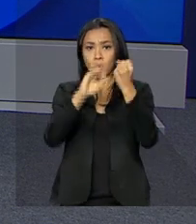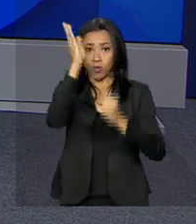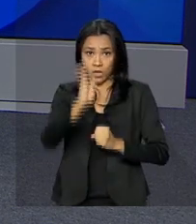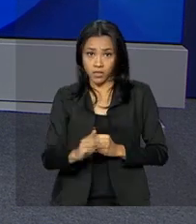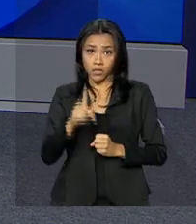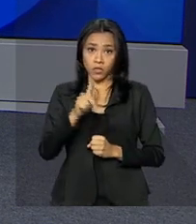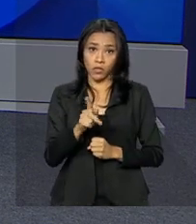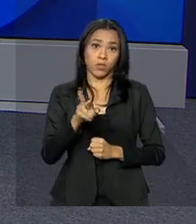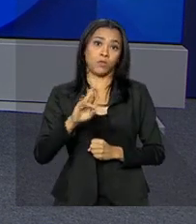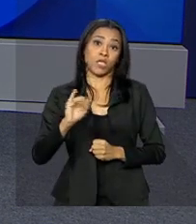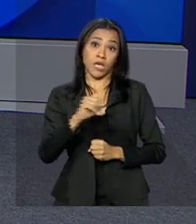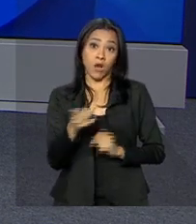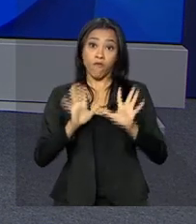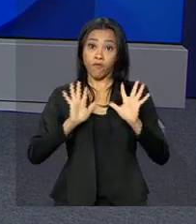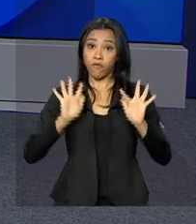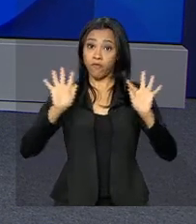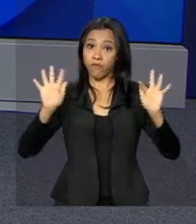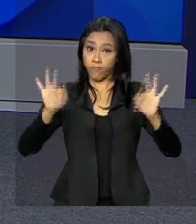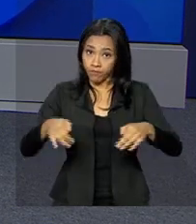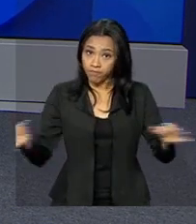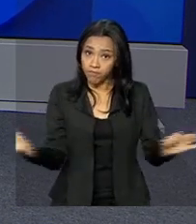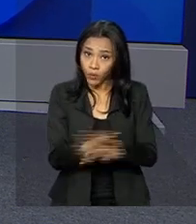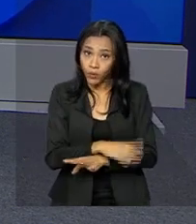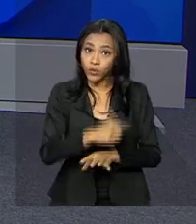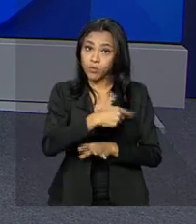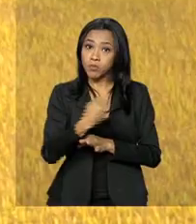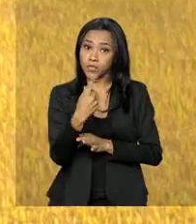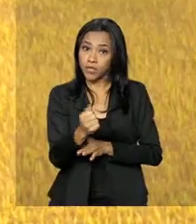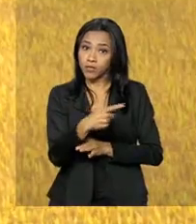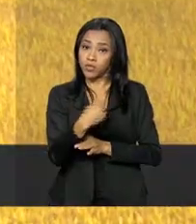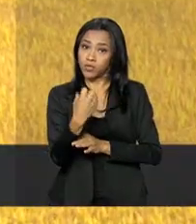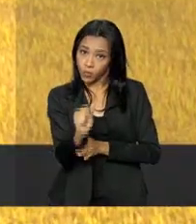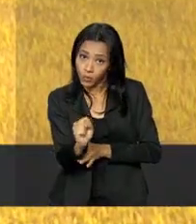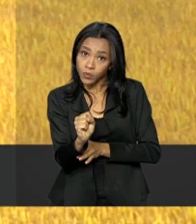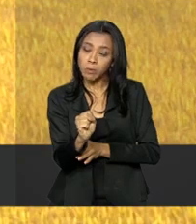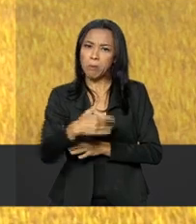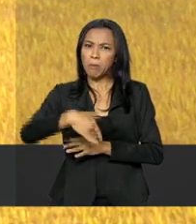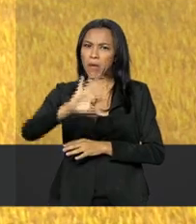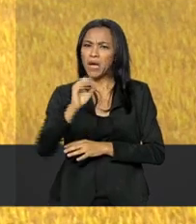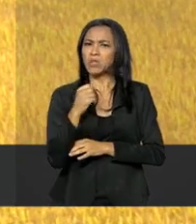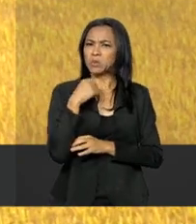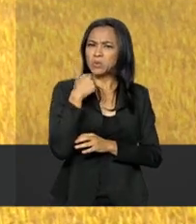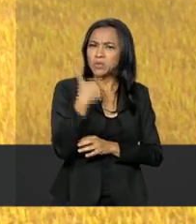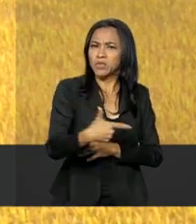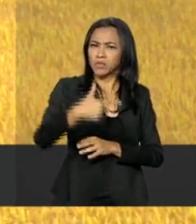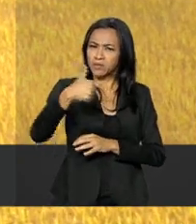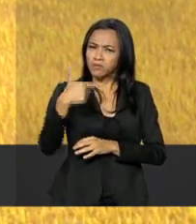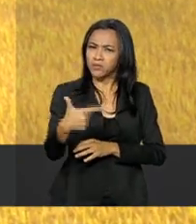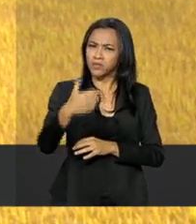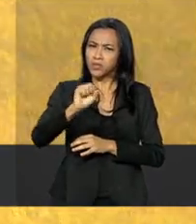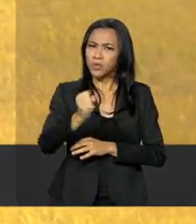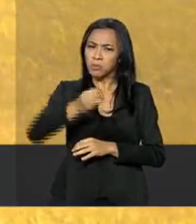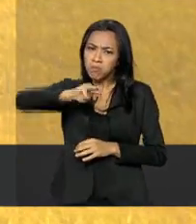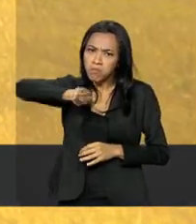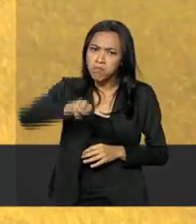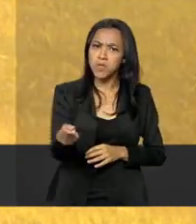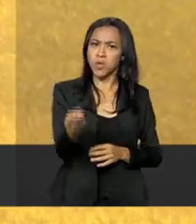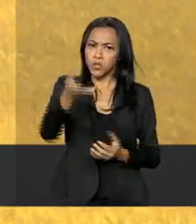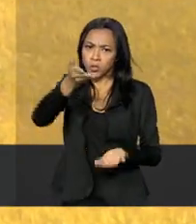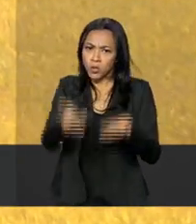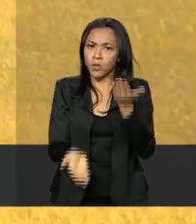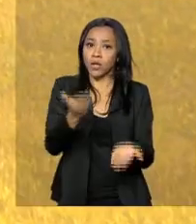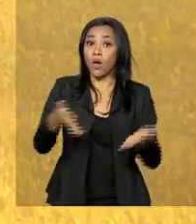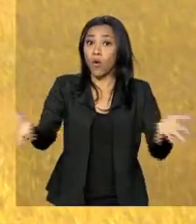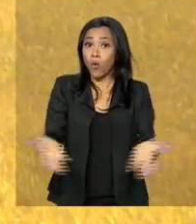2017 2018 com produção estimada em mais de 228 milhões de toneladas os números foram divulgados